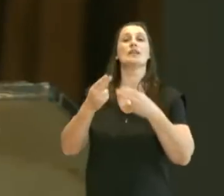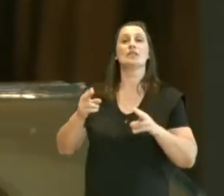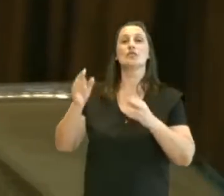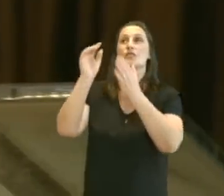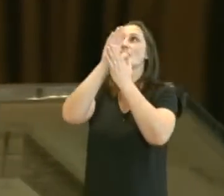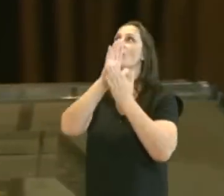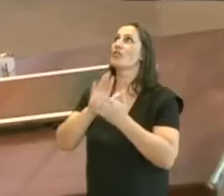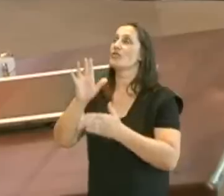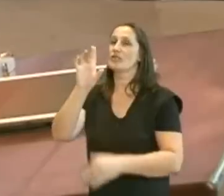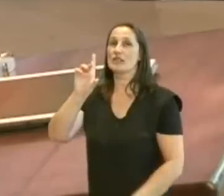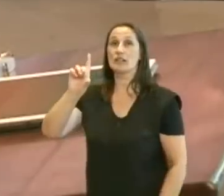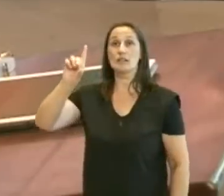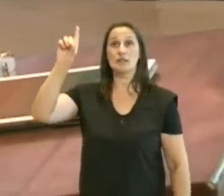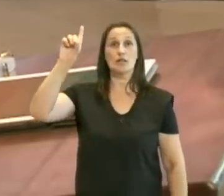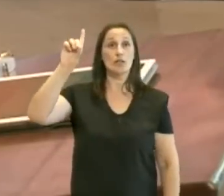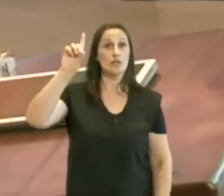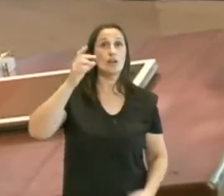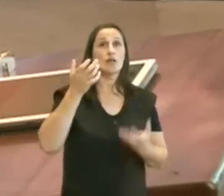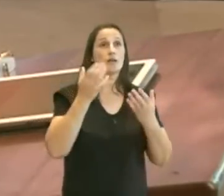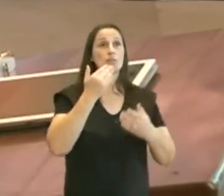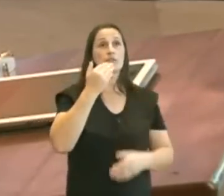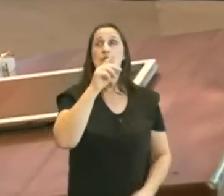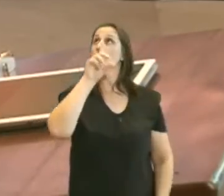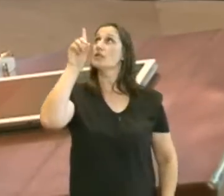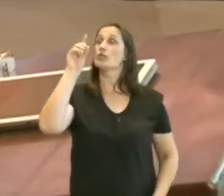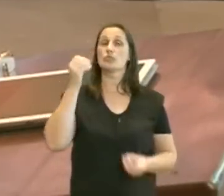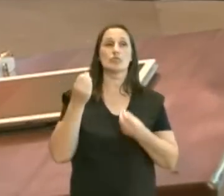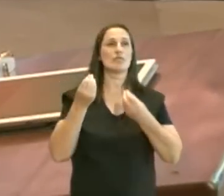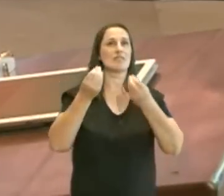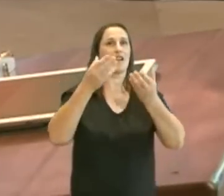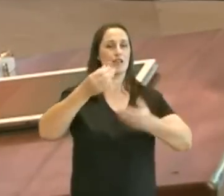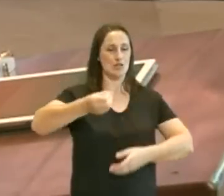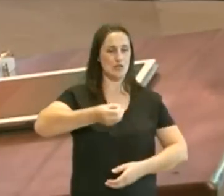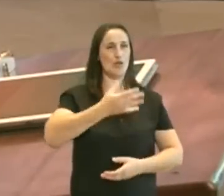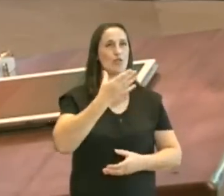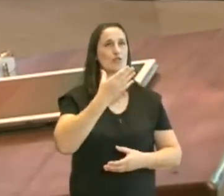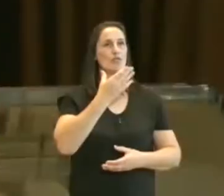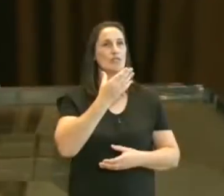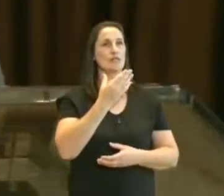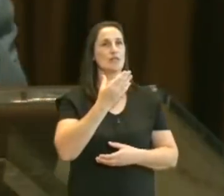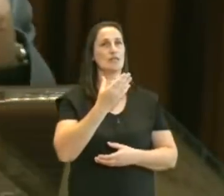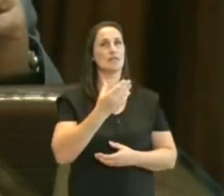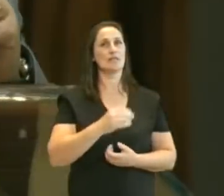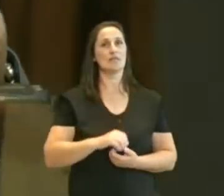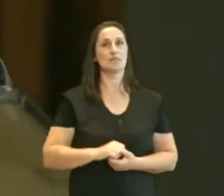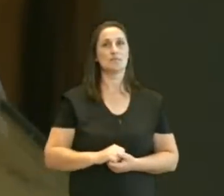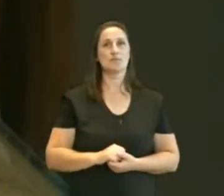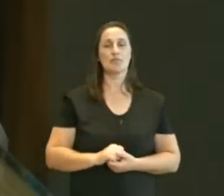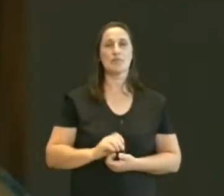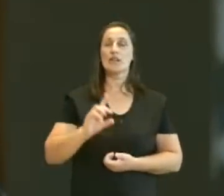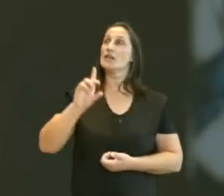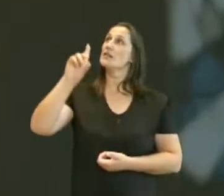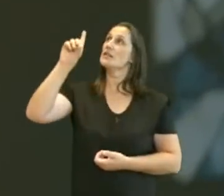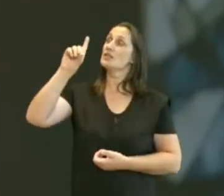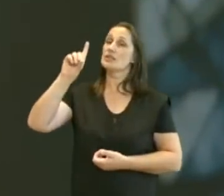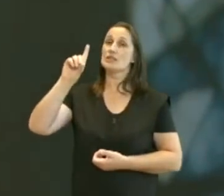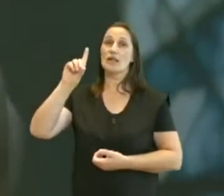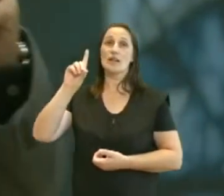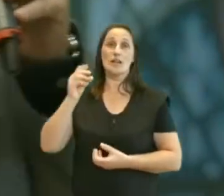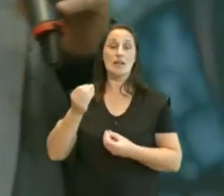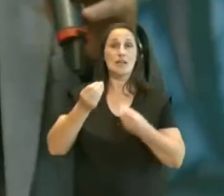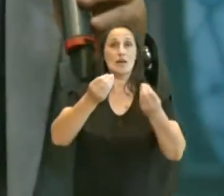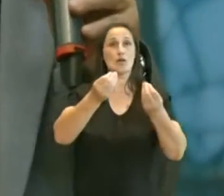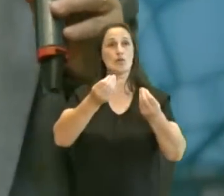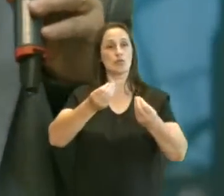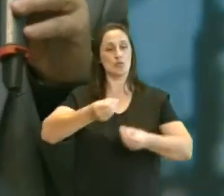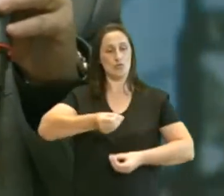que colocasse uma nova canção nos seus lábios. Que hoje o Senhor colocasse para você uma nova